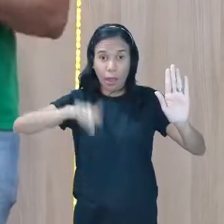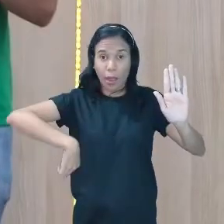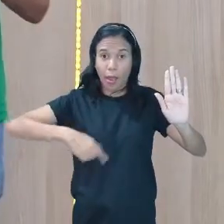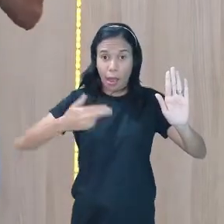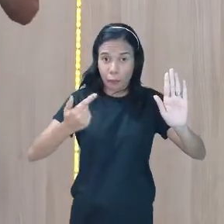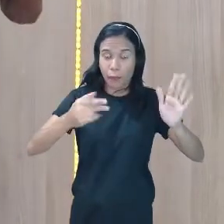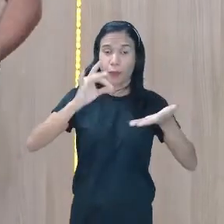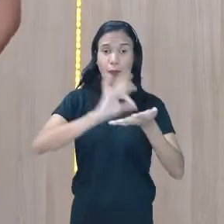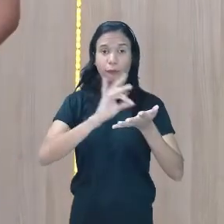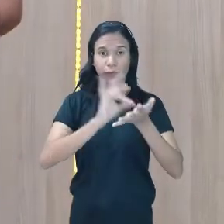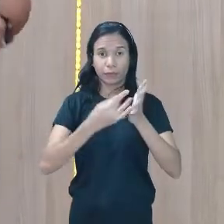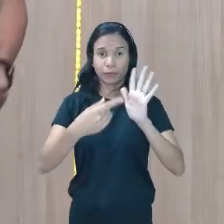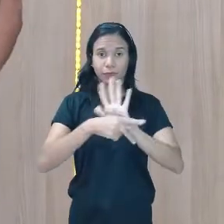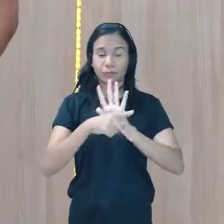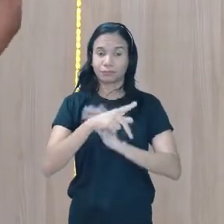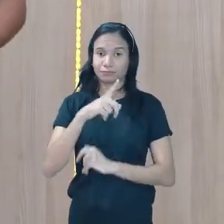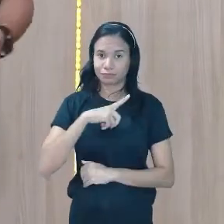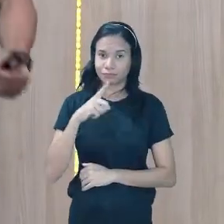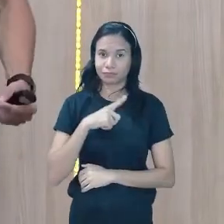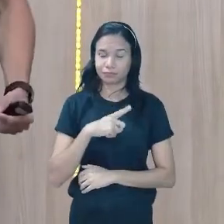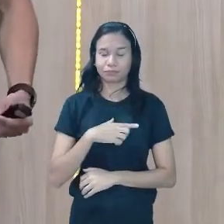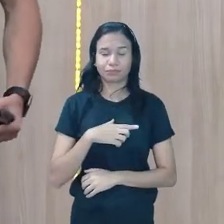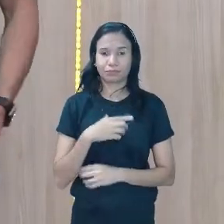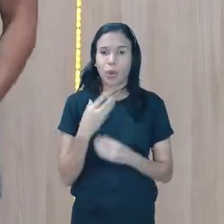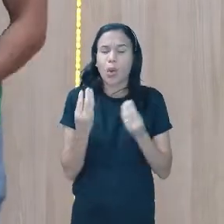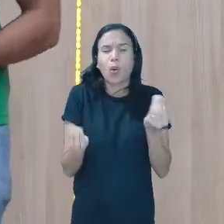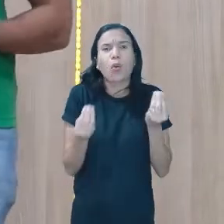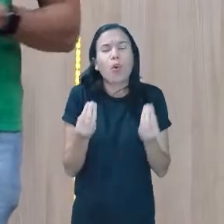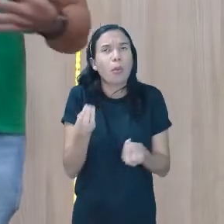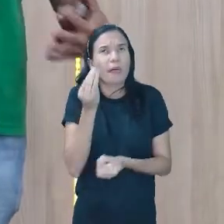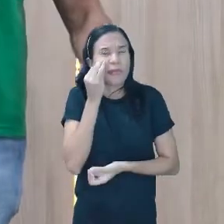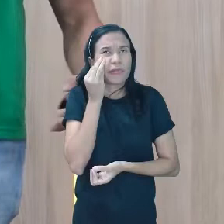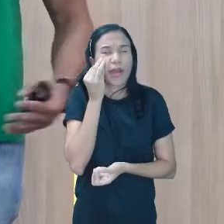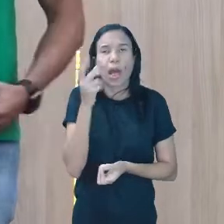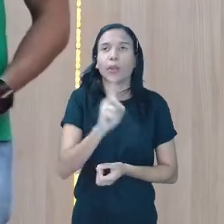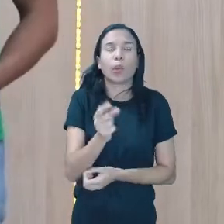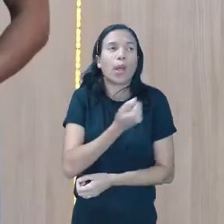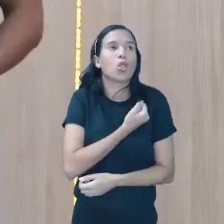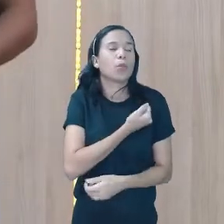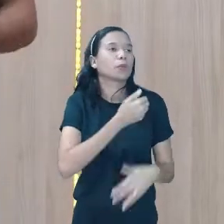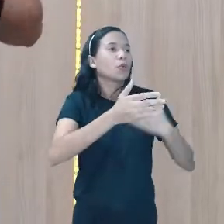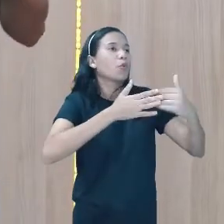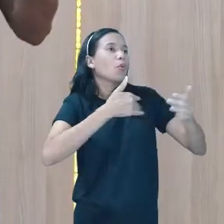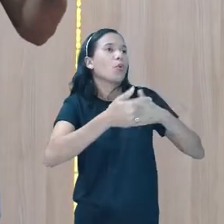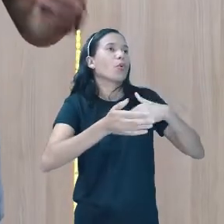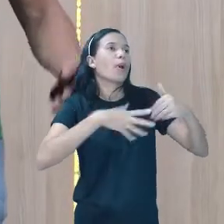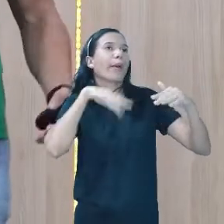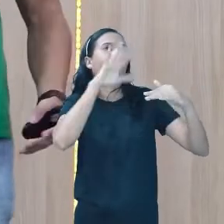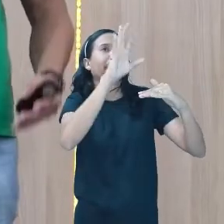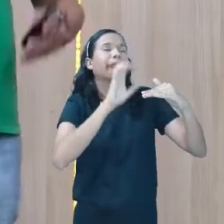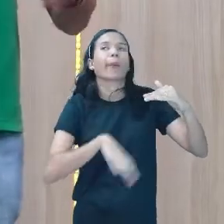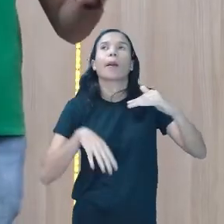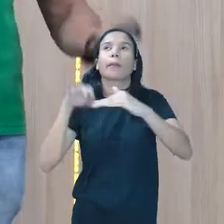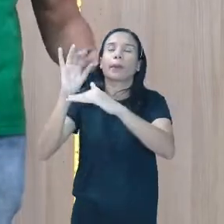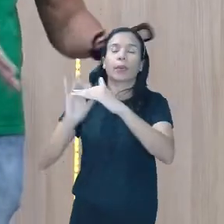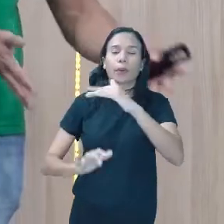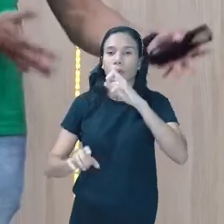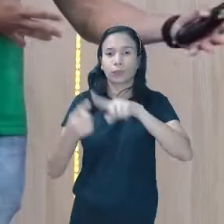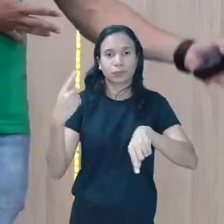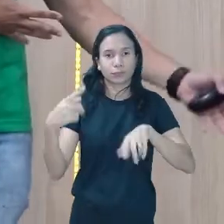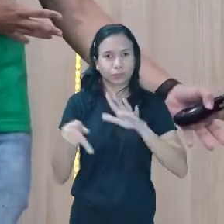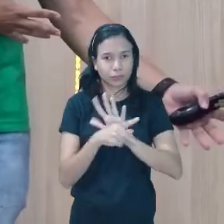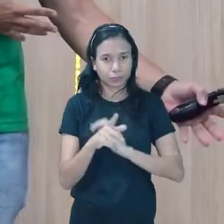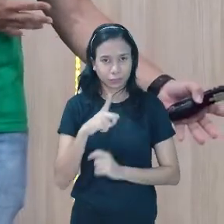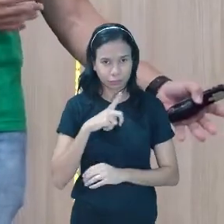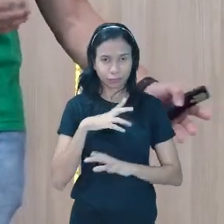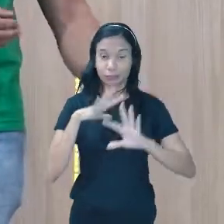certo? Elas realmente formam uma proporção. Não são números aleatórios que a gente vai colocar nessas razões que vai formar